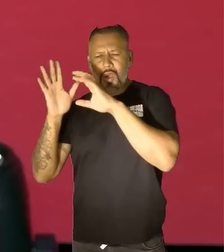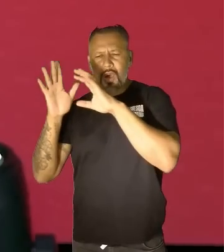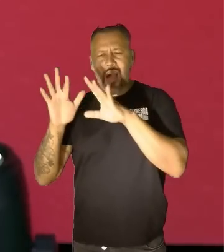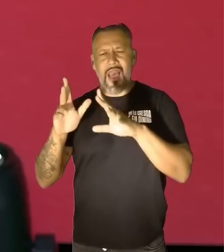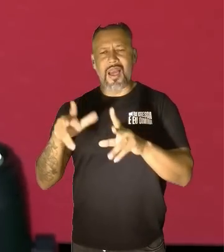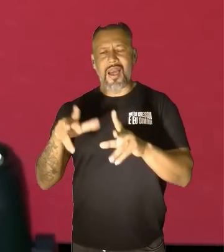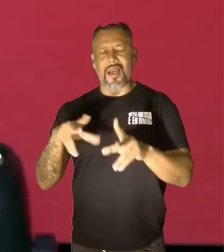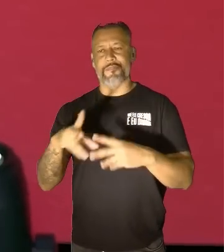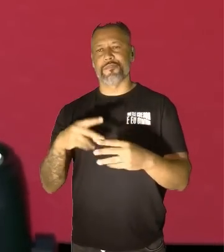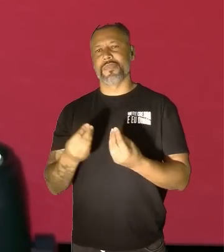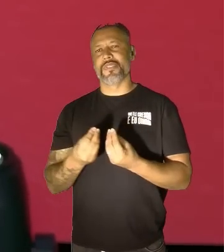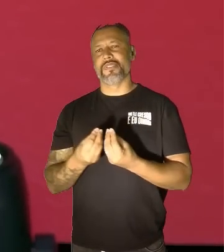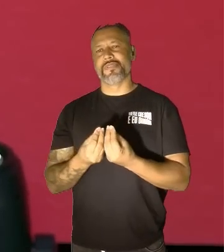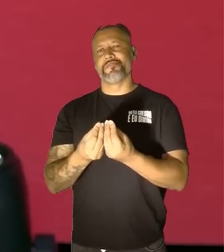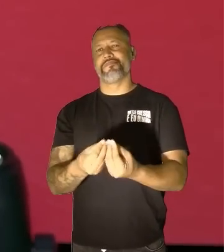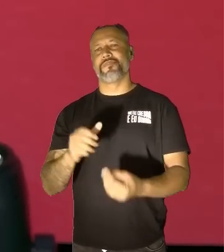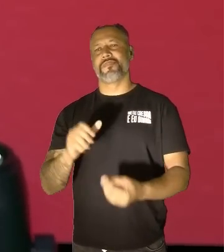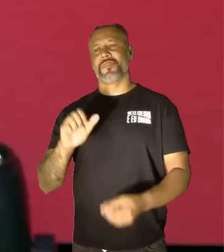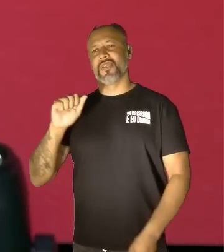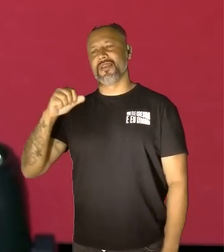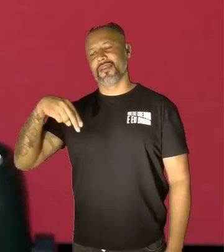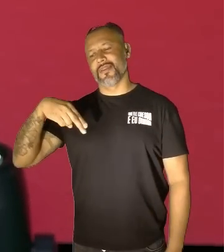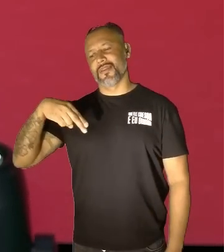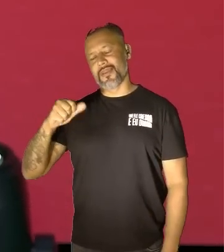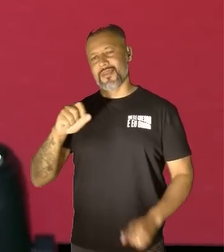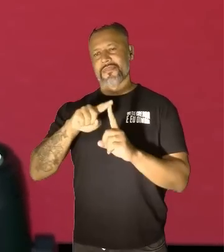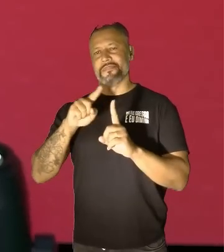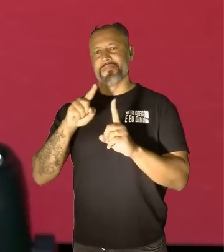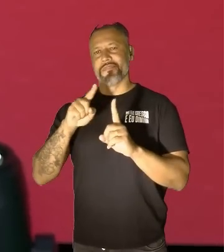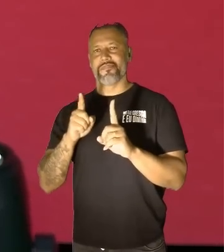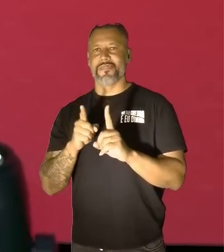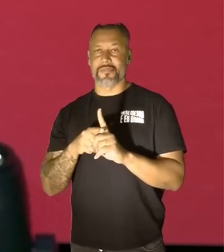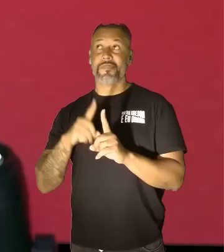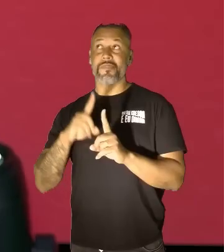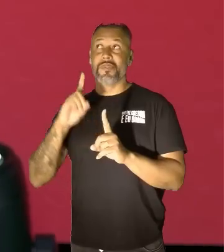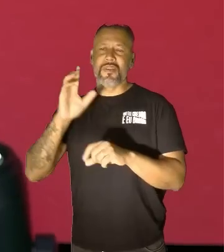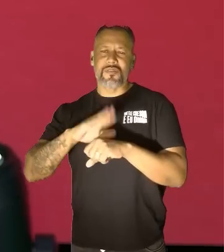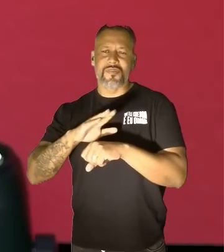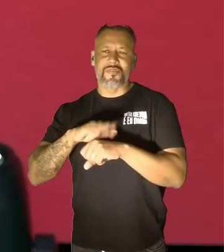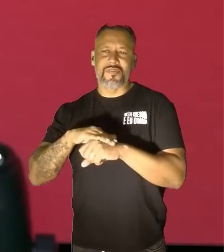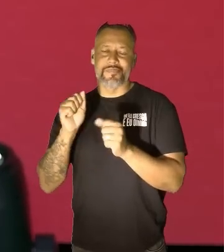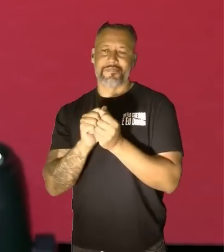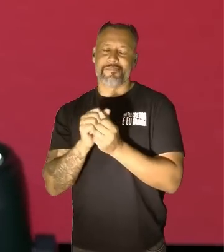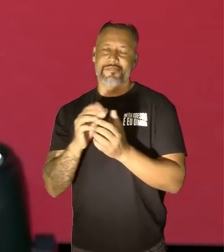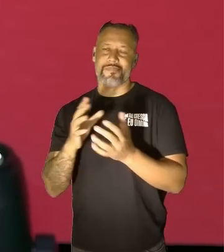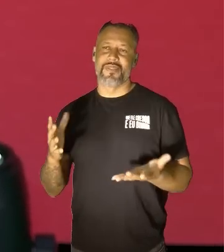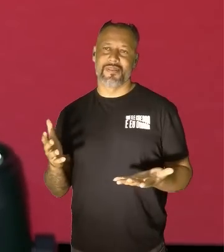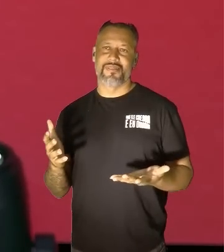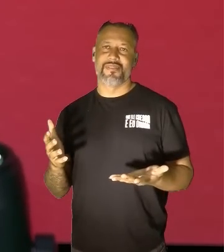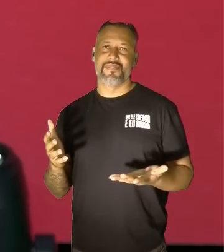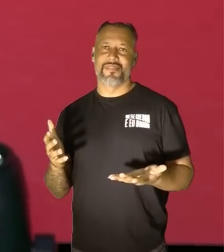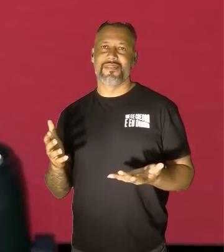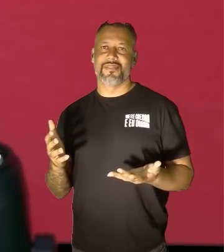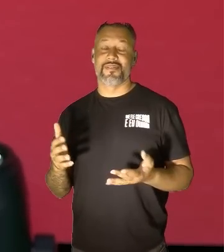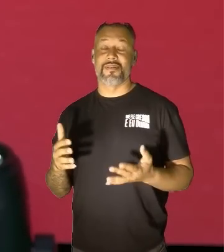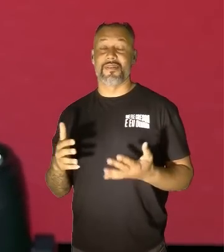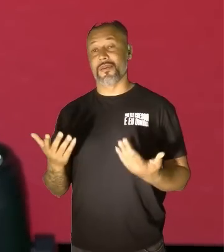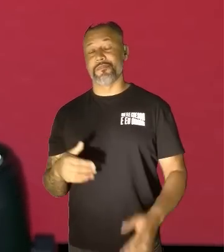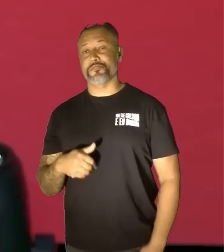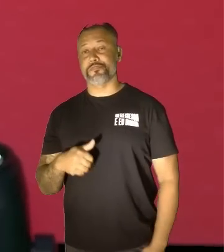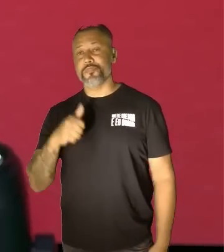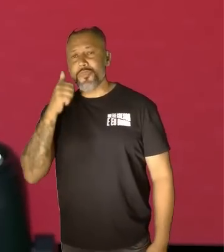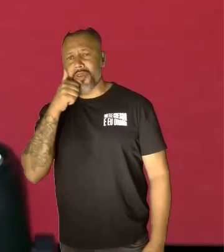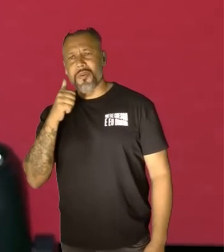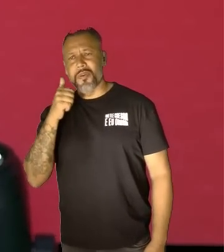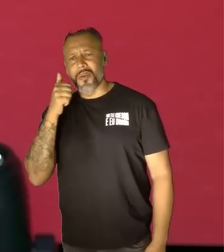teve relações com seu marido, mas quem trouxe o milagre foi Deus. Ana engravida.